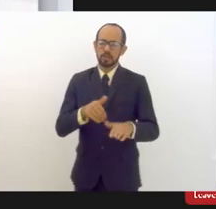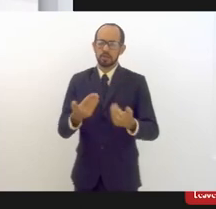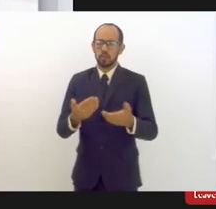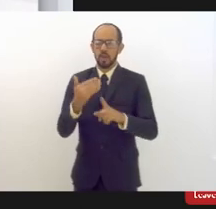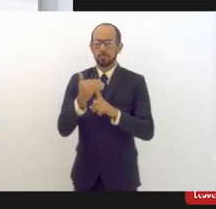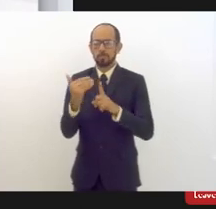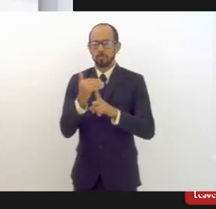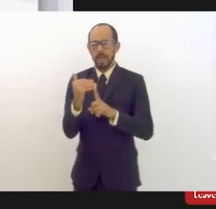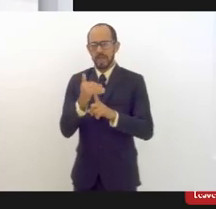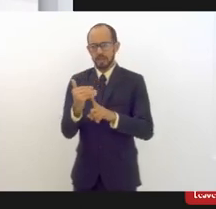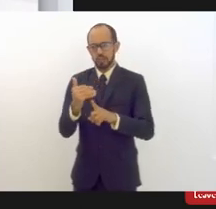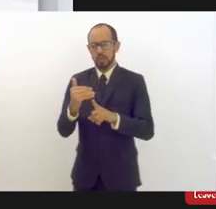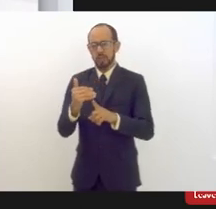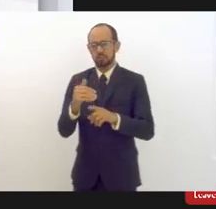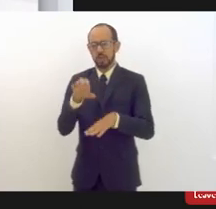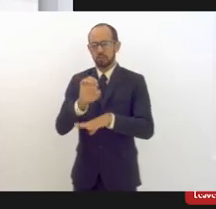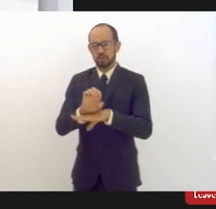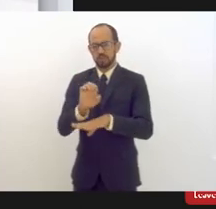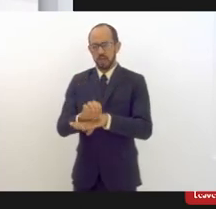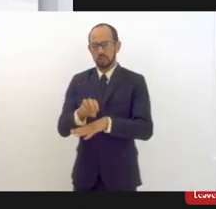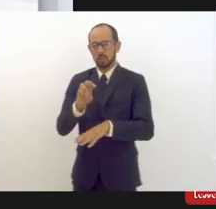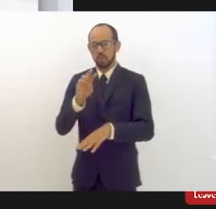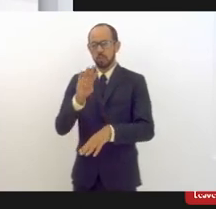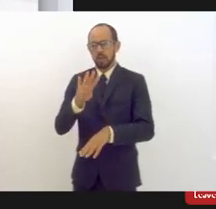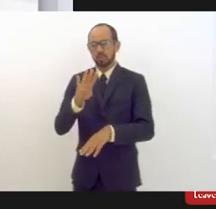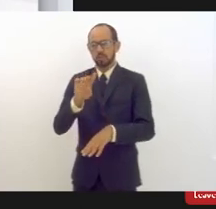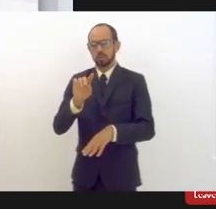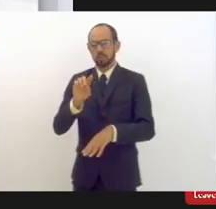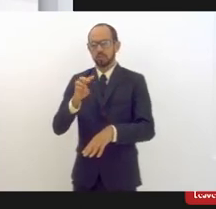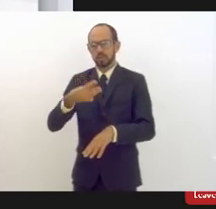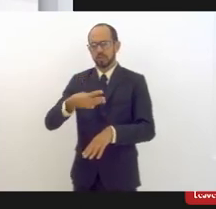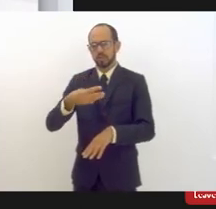remuneração do magistério estadual é de